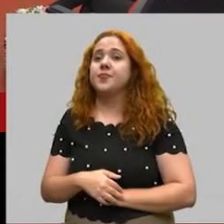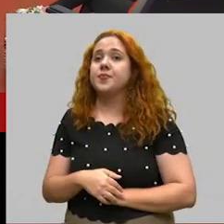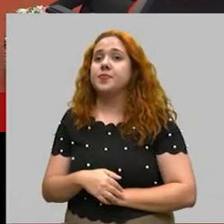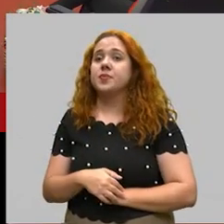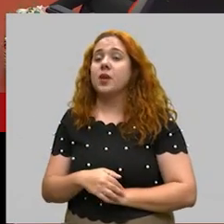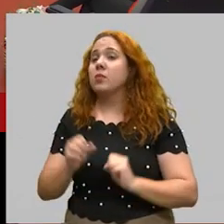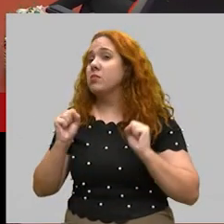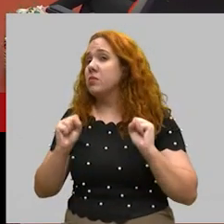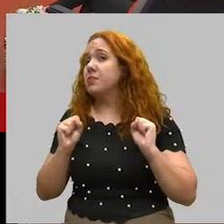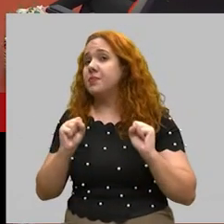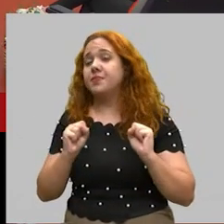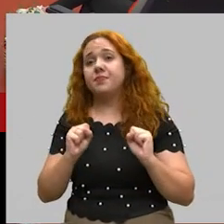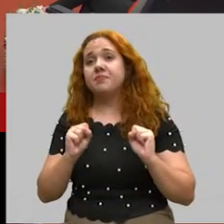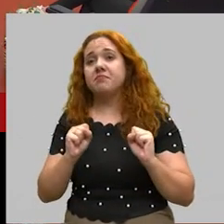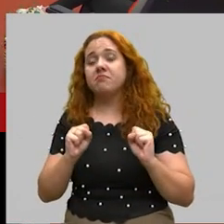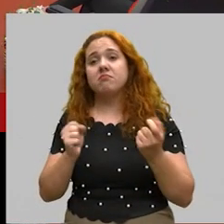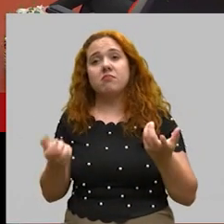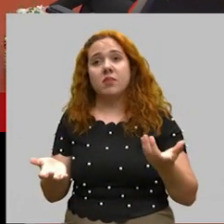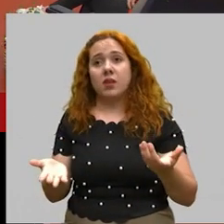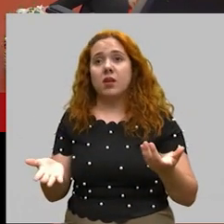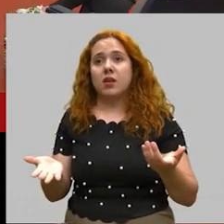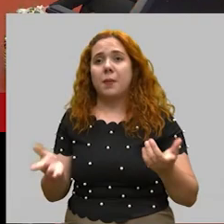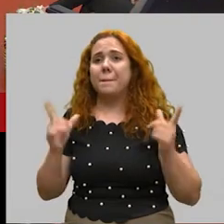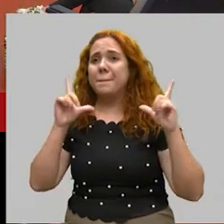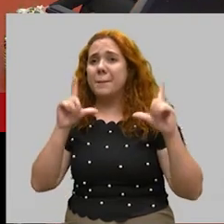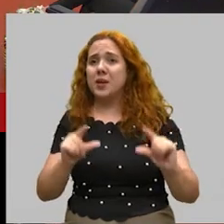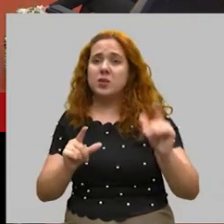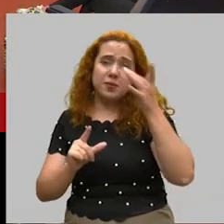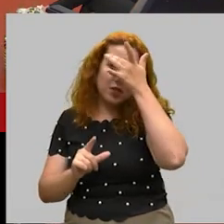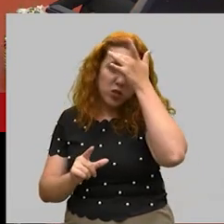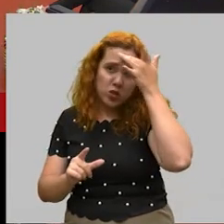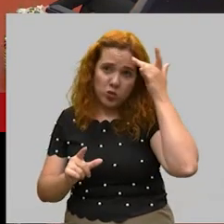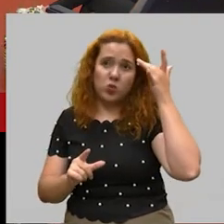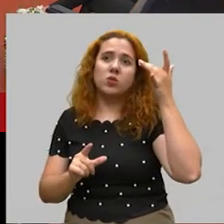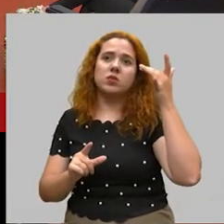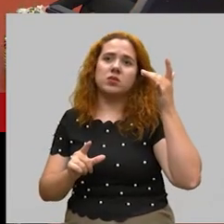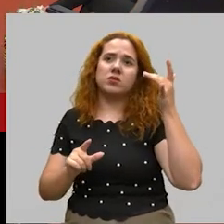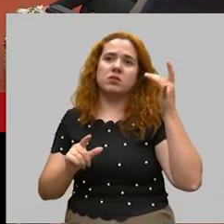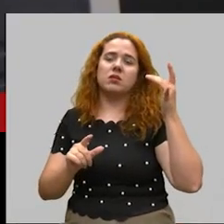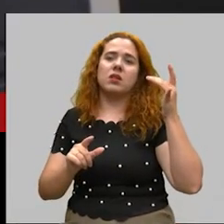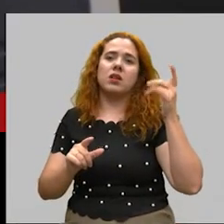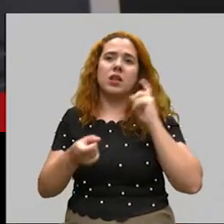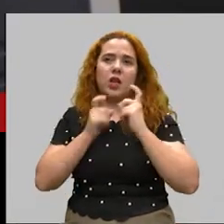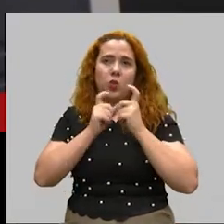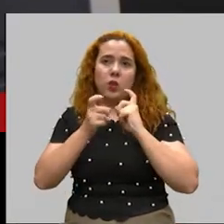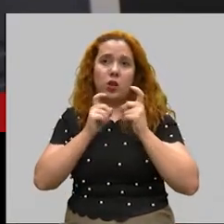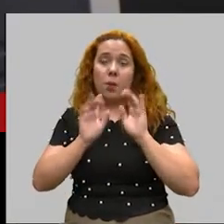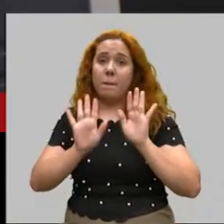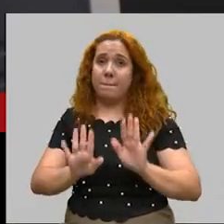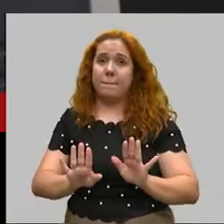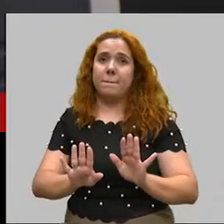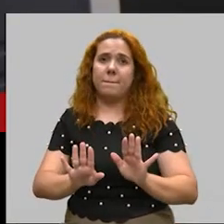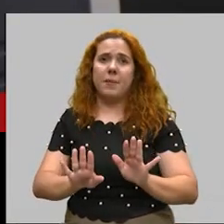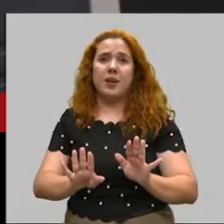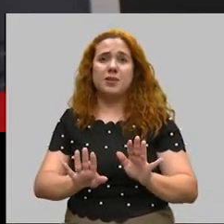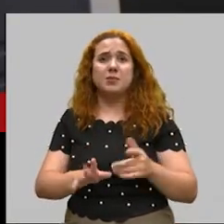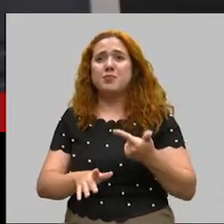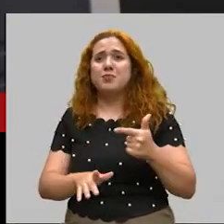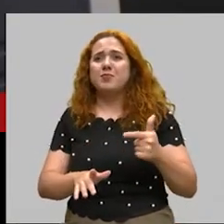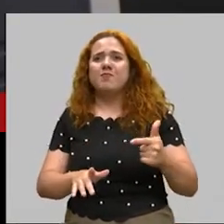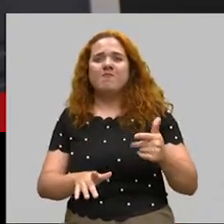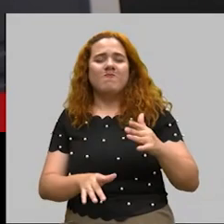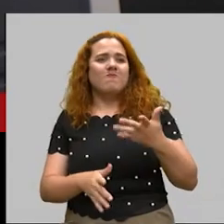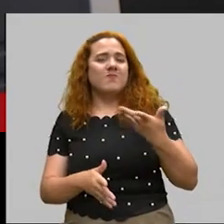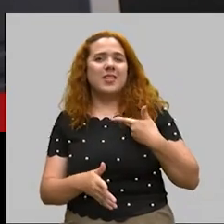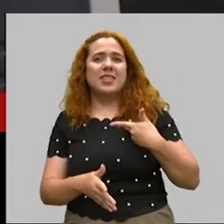optado por um modelo com pessoas na mesa mas não ficaria tão representativo e tão